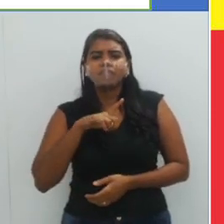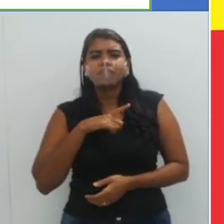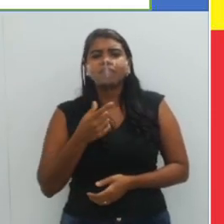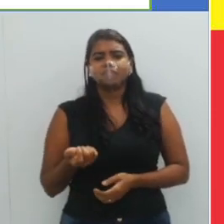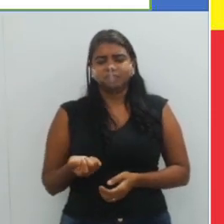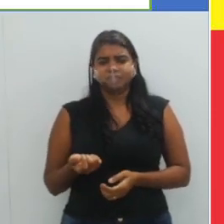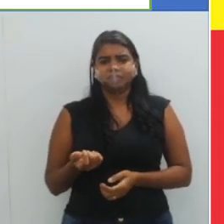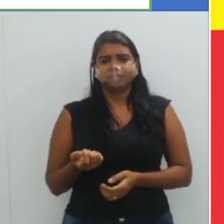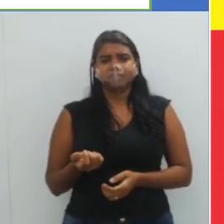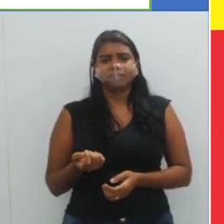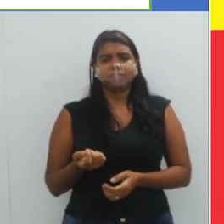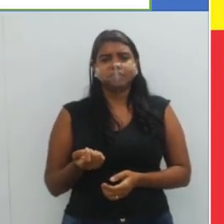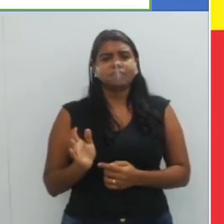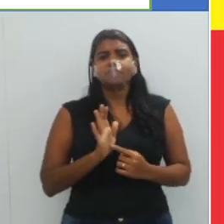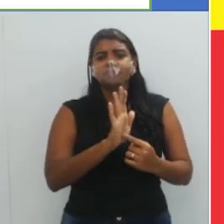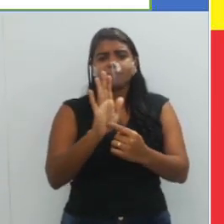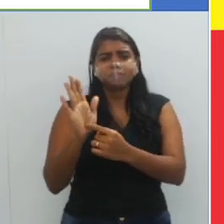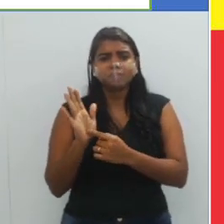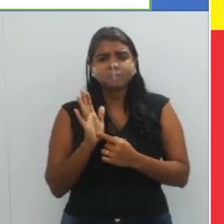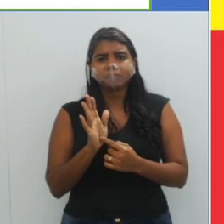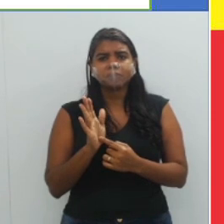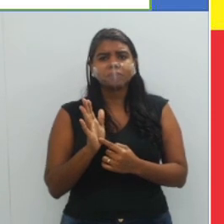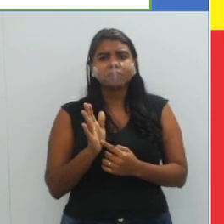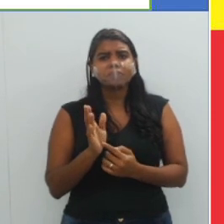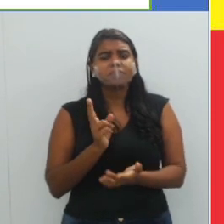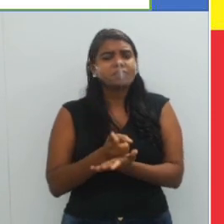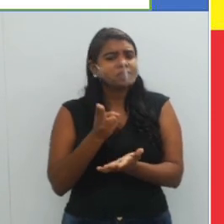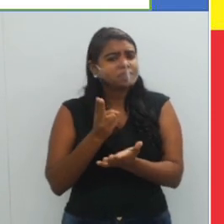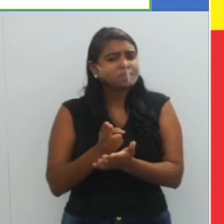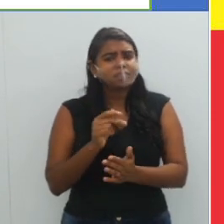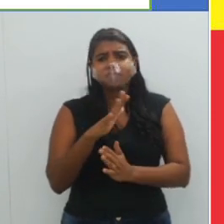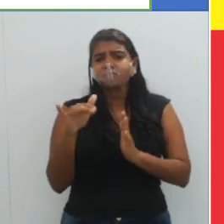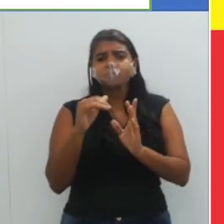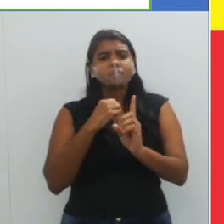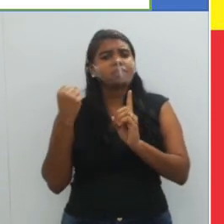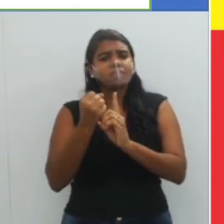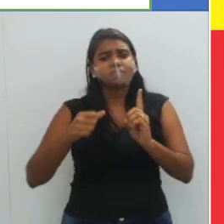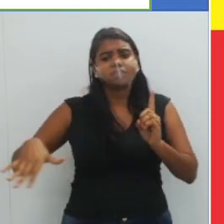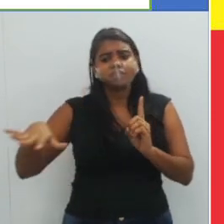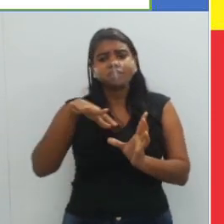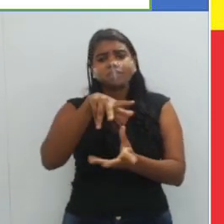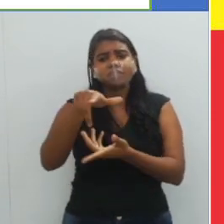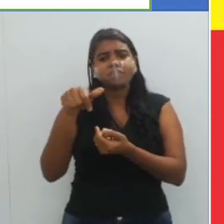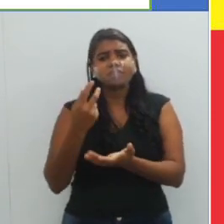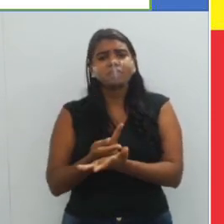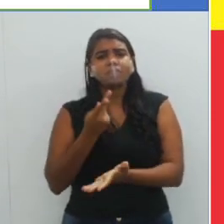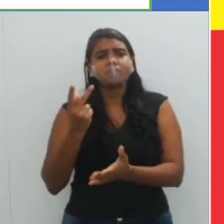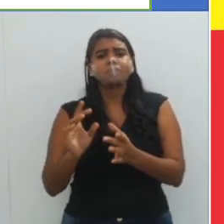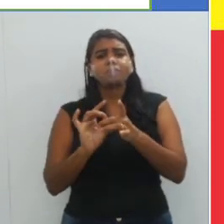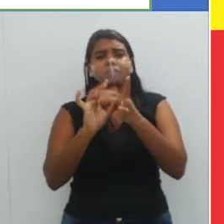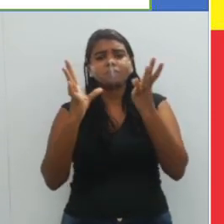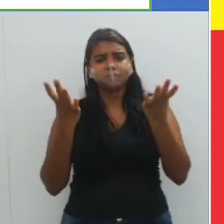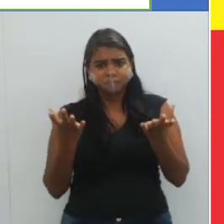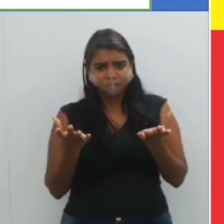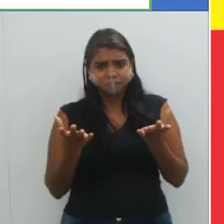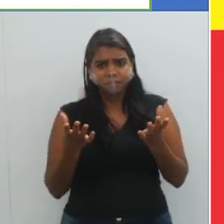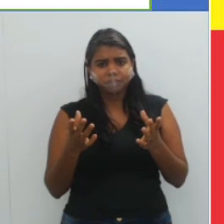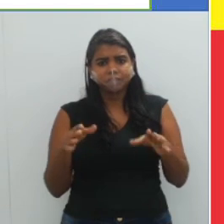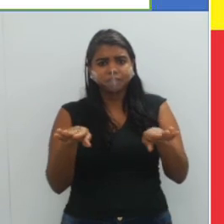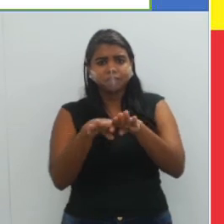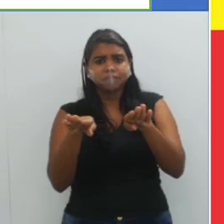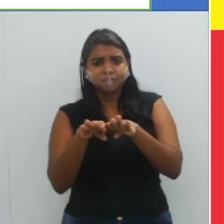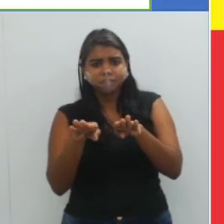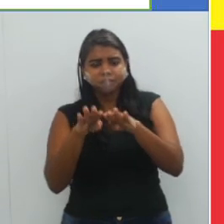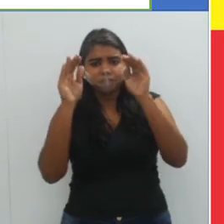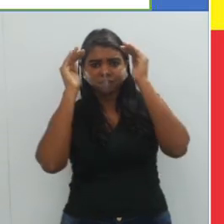morais universais, pois estão presentes em quase todas as sociedades do mundo. Por exemplo, liberdade,